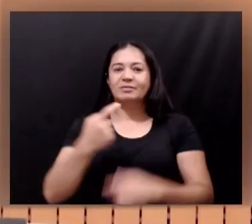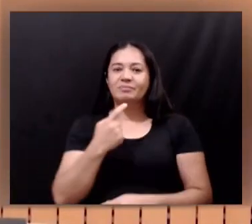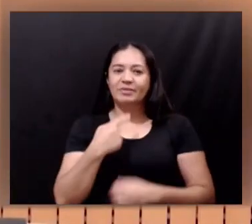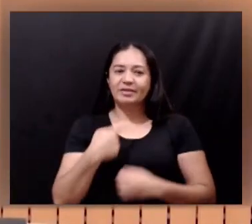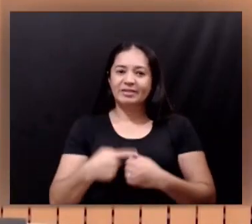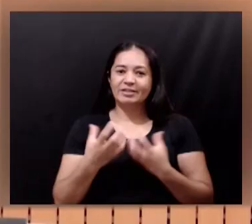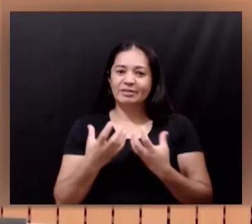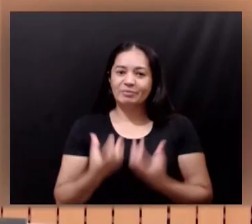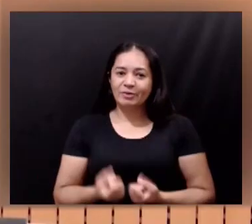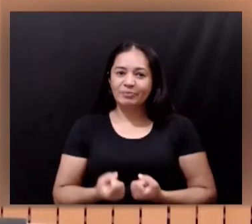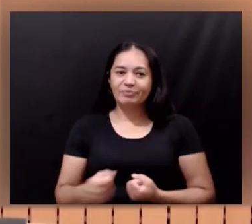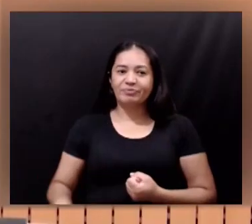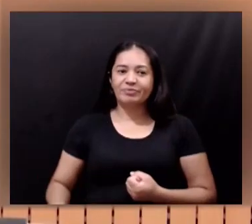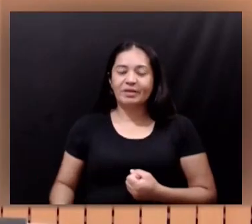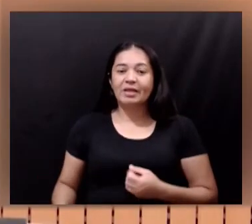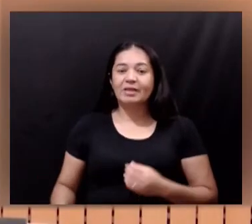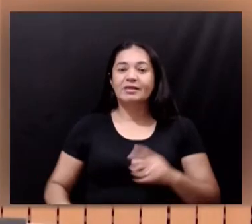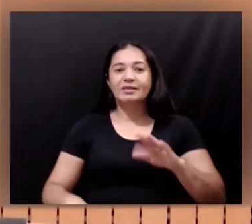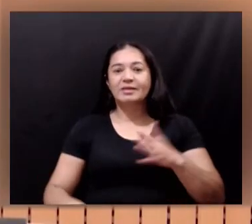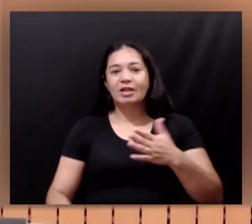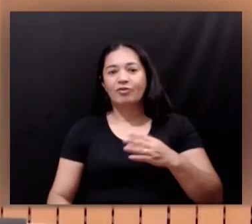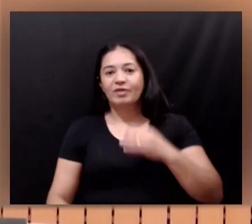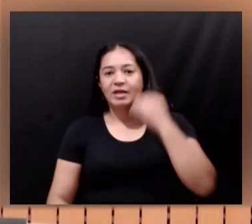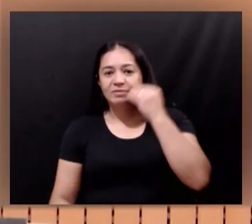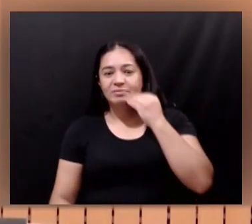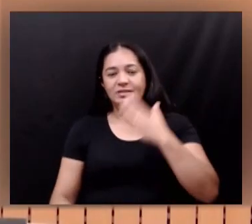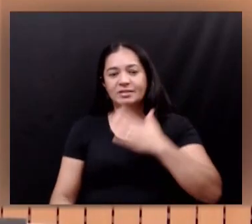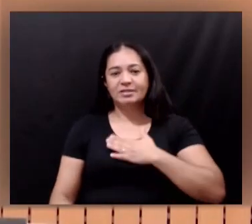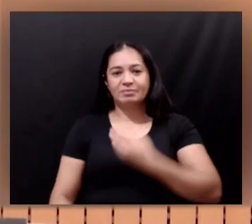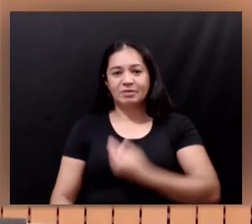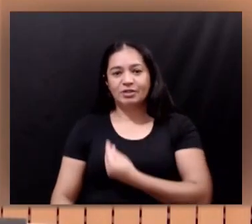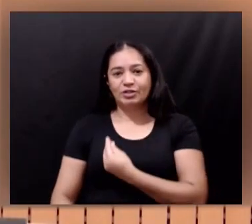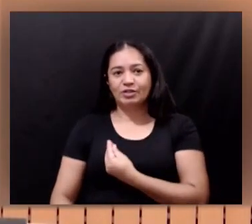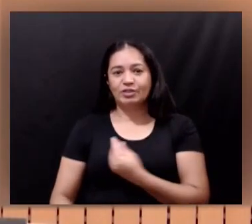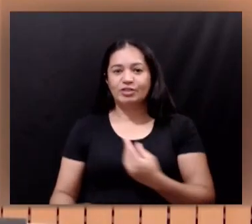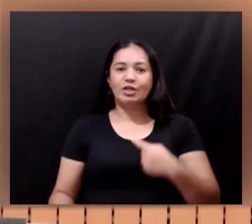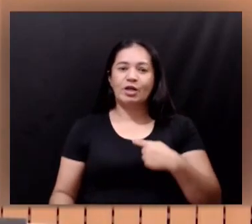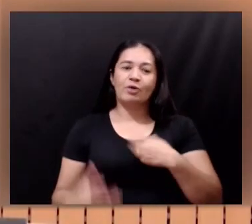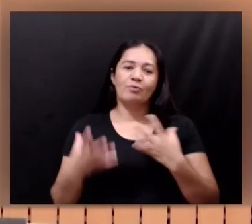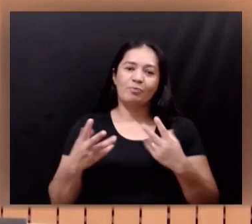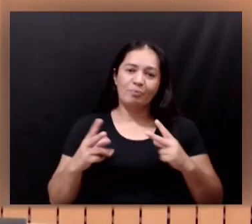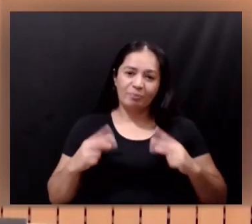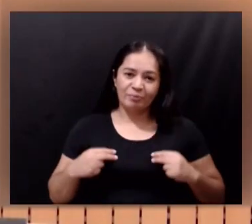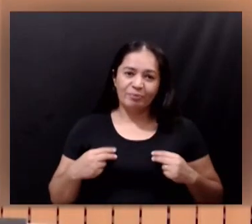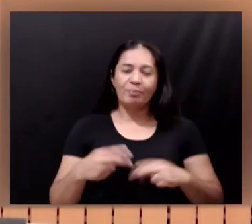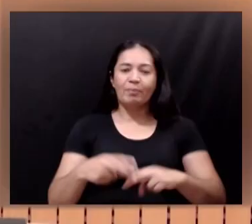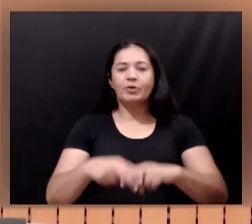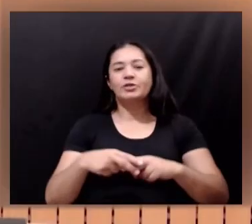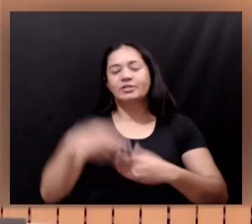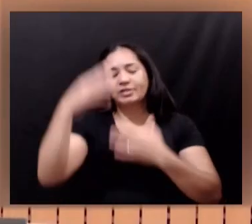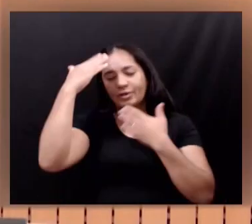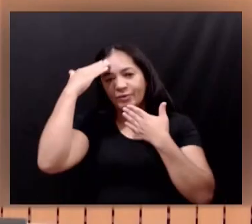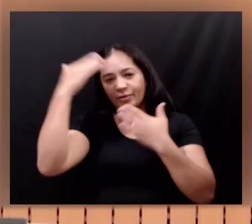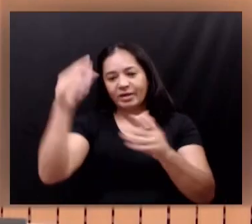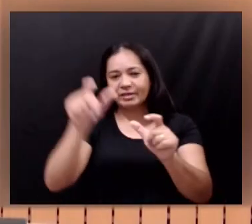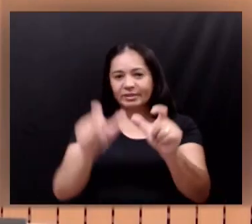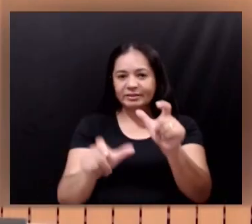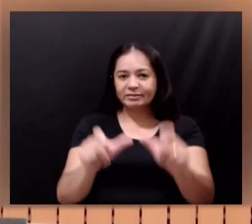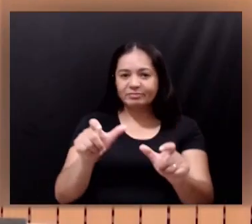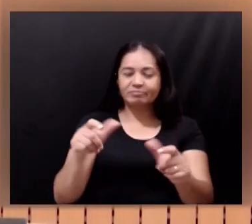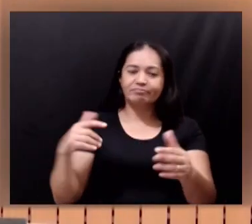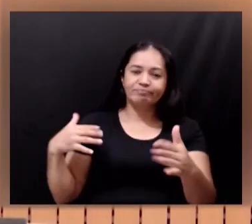das experiências que eu tive na vida, E aí eu preciso agradecer as pessoas nessa caminhada que eu tive, a